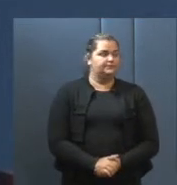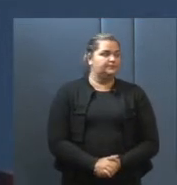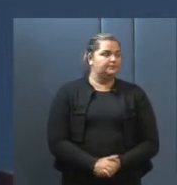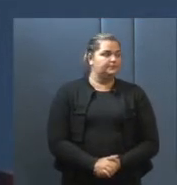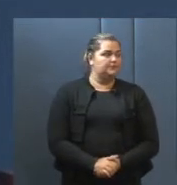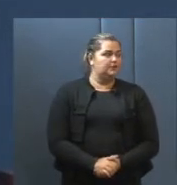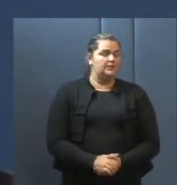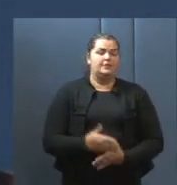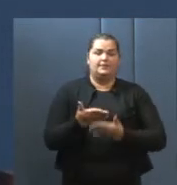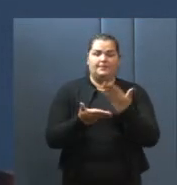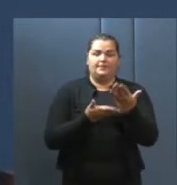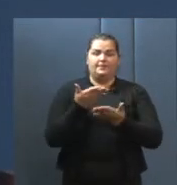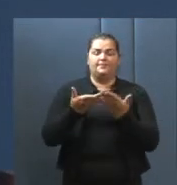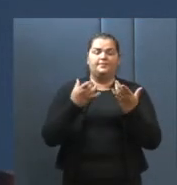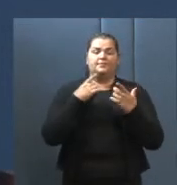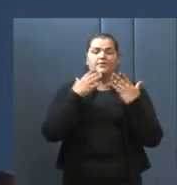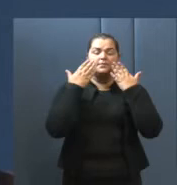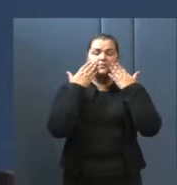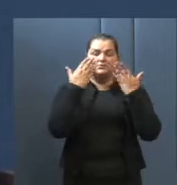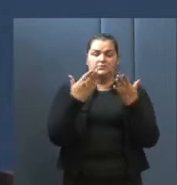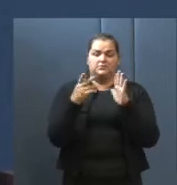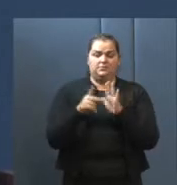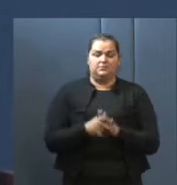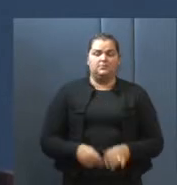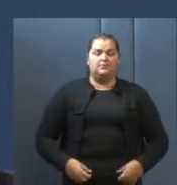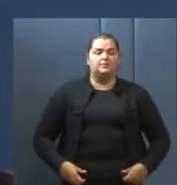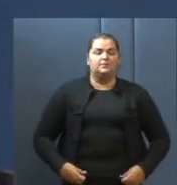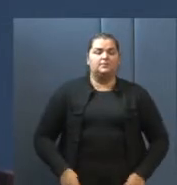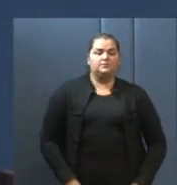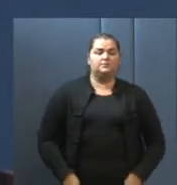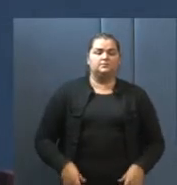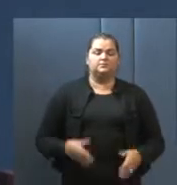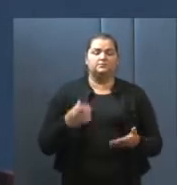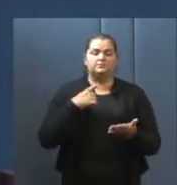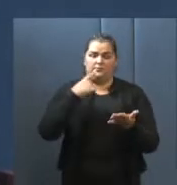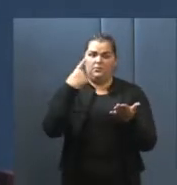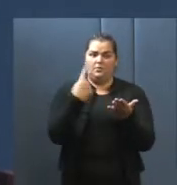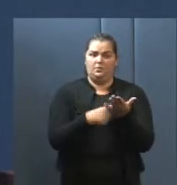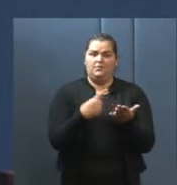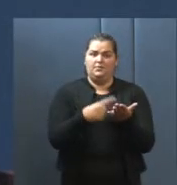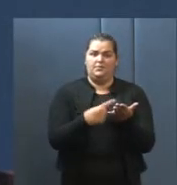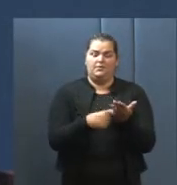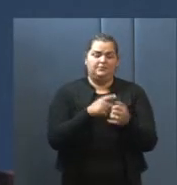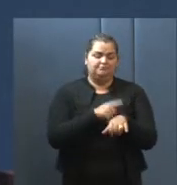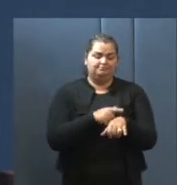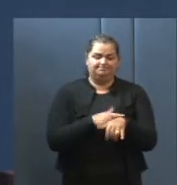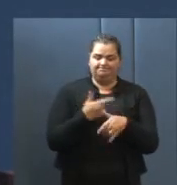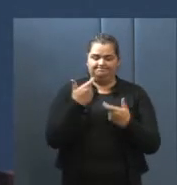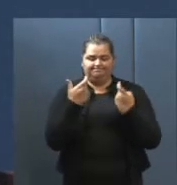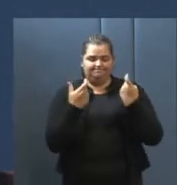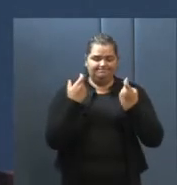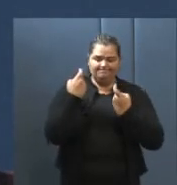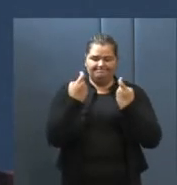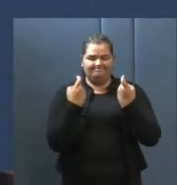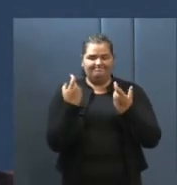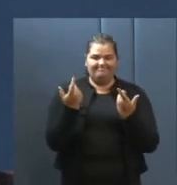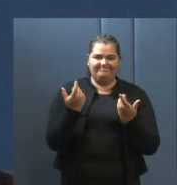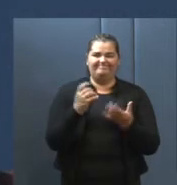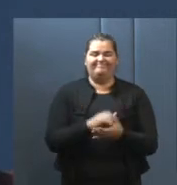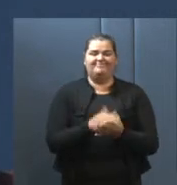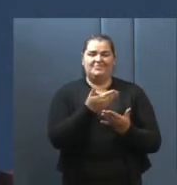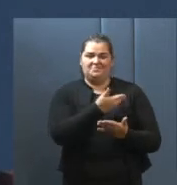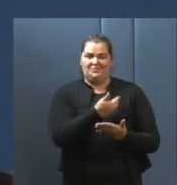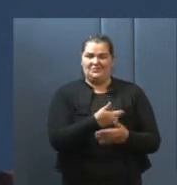Tratando especificamente dessa apresentação, e aí eu fico realmente com o compromisso de me ater ao tempo solicitado pelo